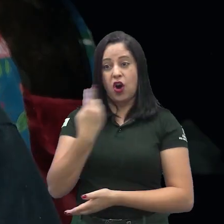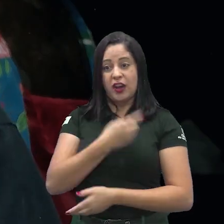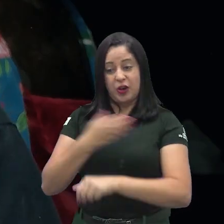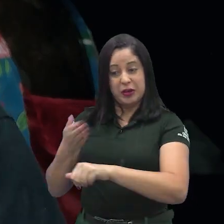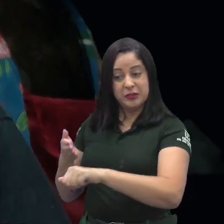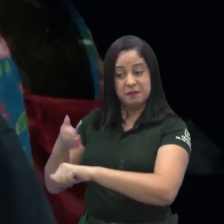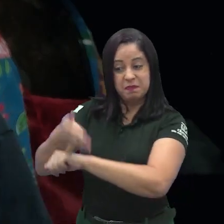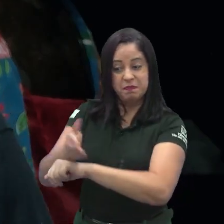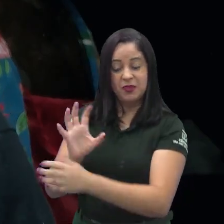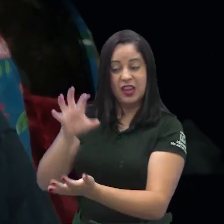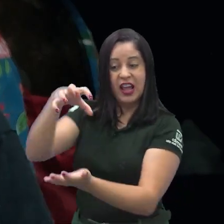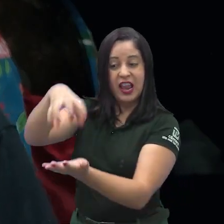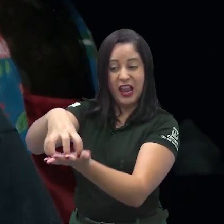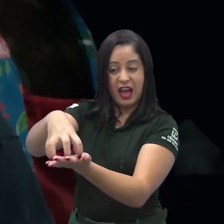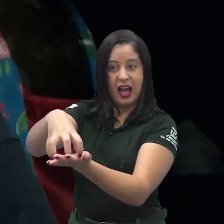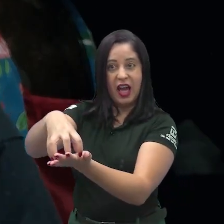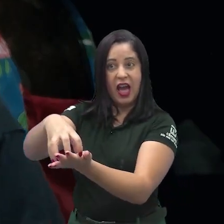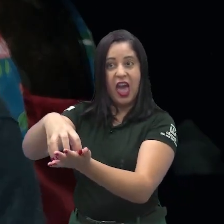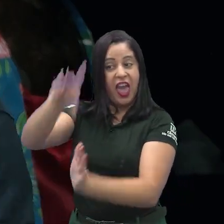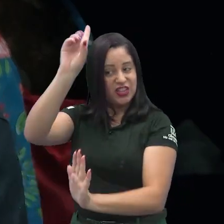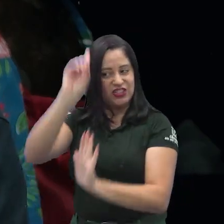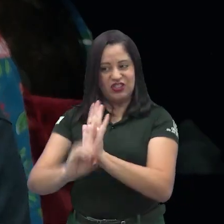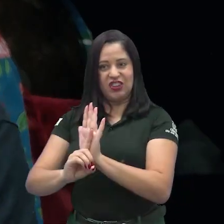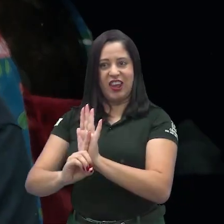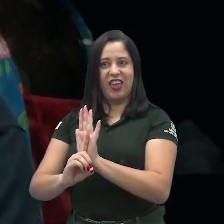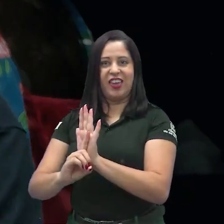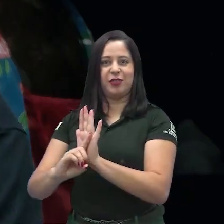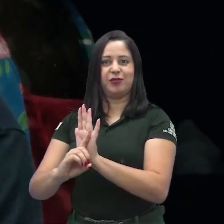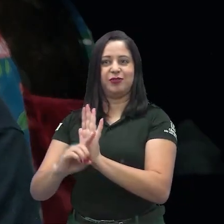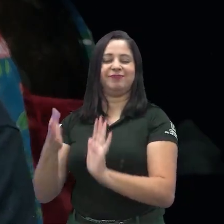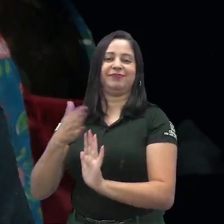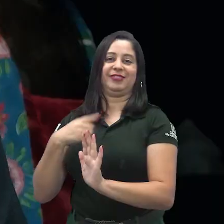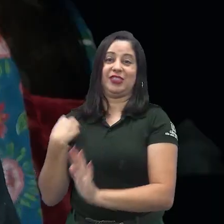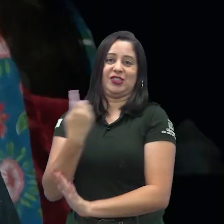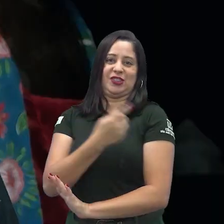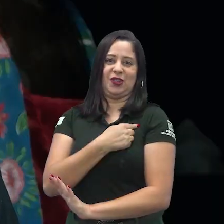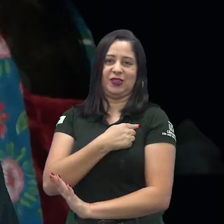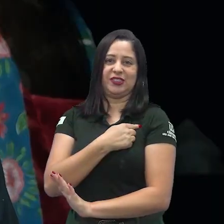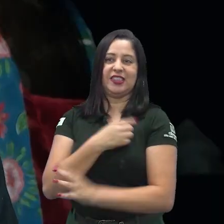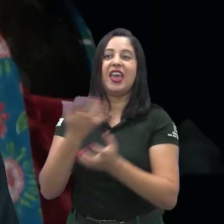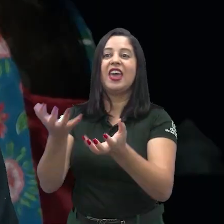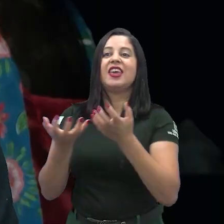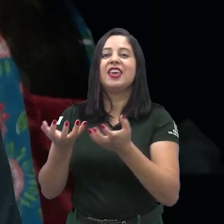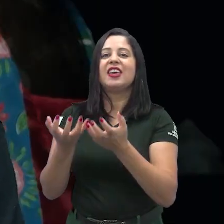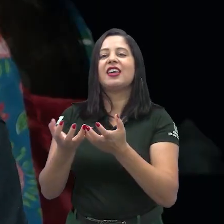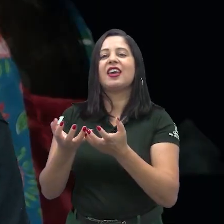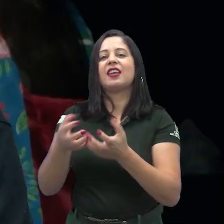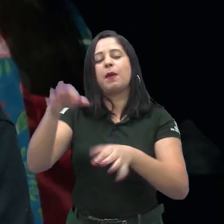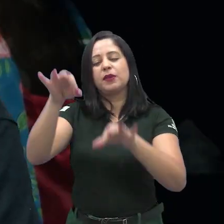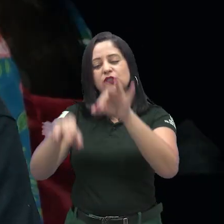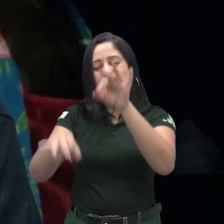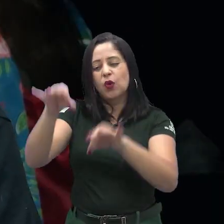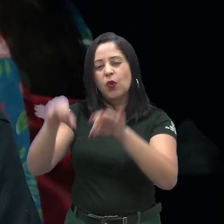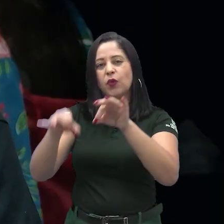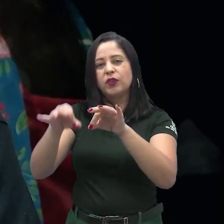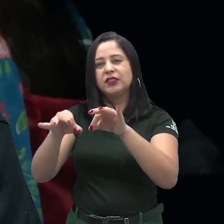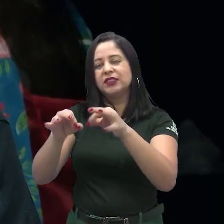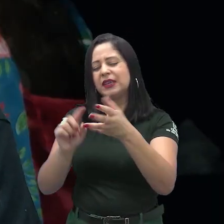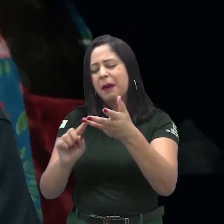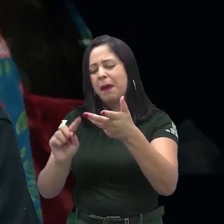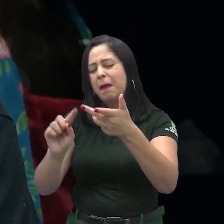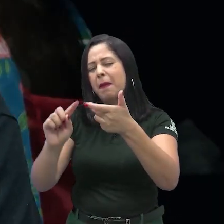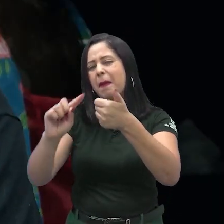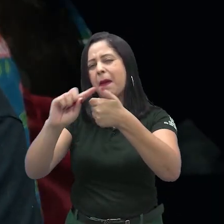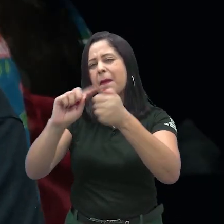ocupar esse espaço que é nosso agora por direito e ampliar, né, as nossas produções, poder produzir mais